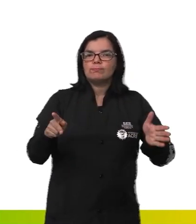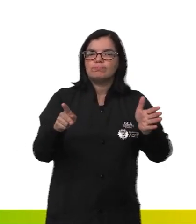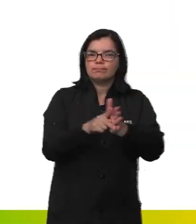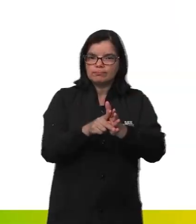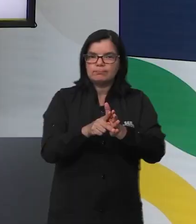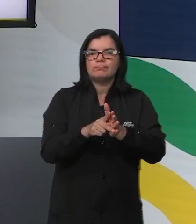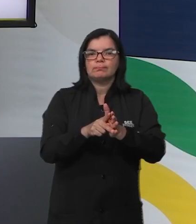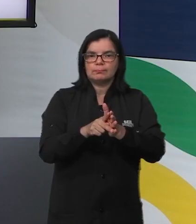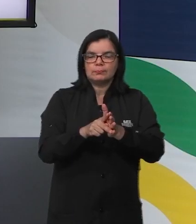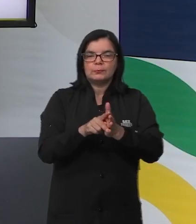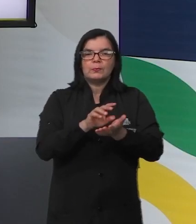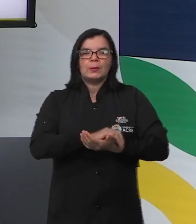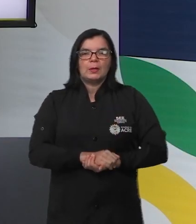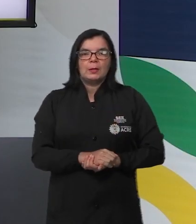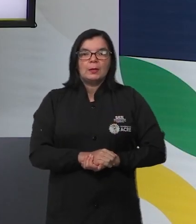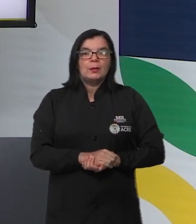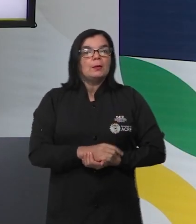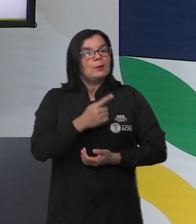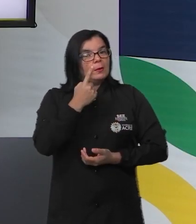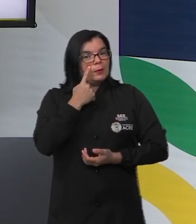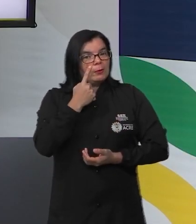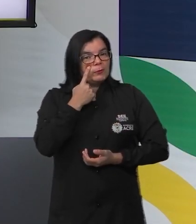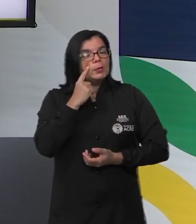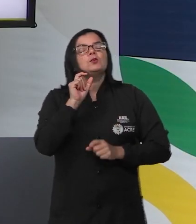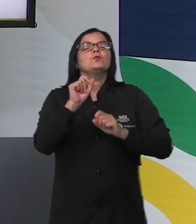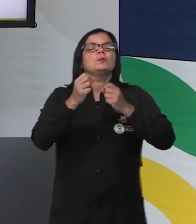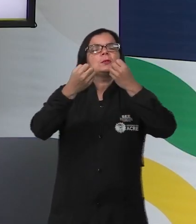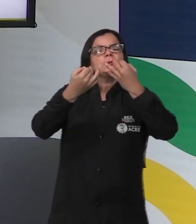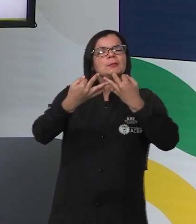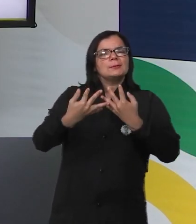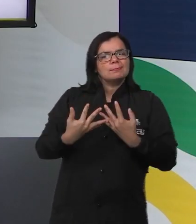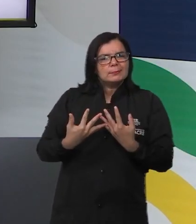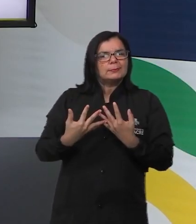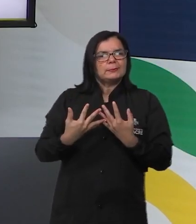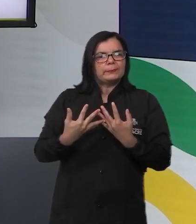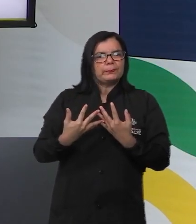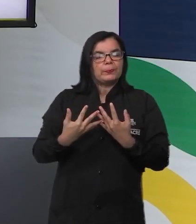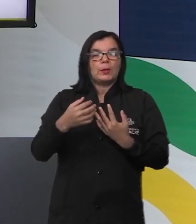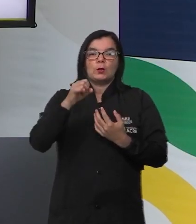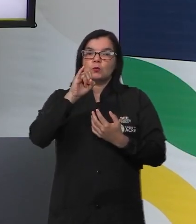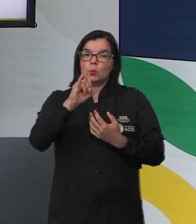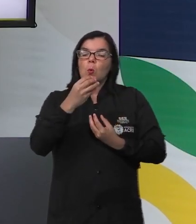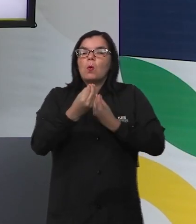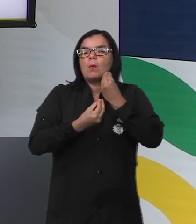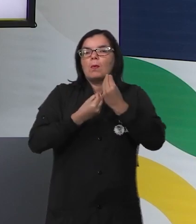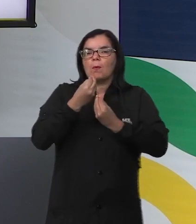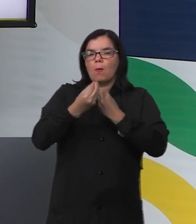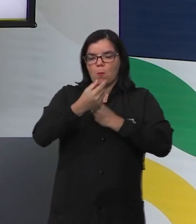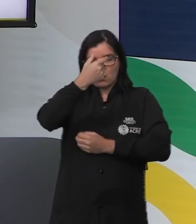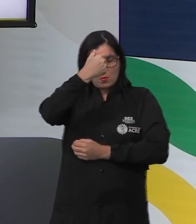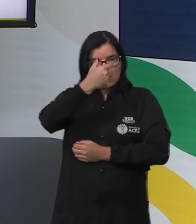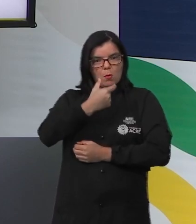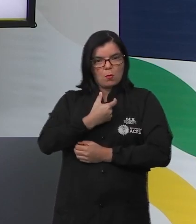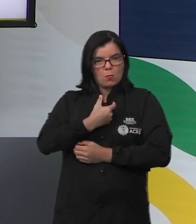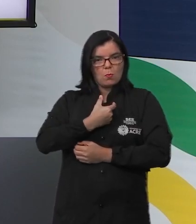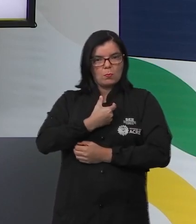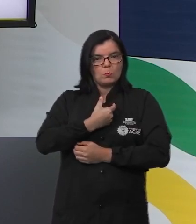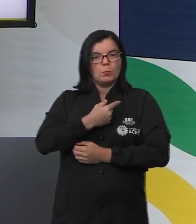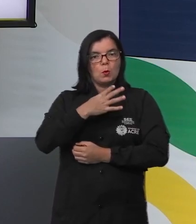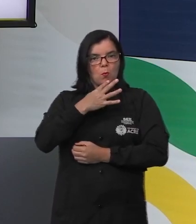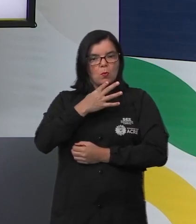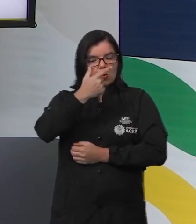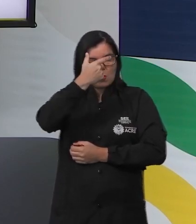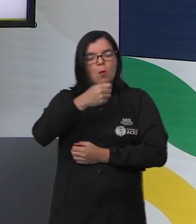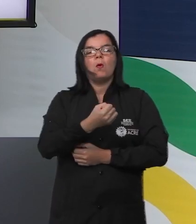e pertencimento. Então, vejam, do que a gente está tratando aqui? Sobre como eu me identifico,